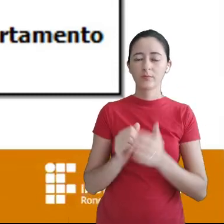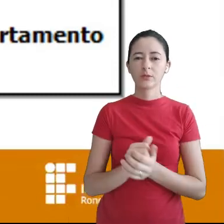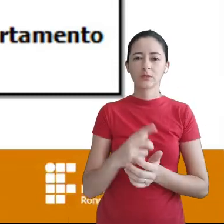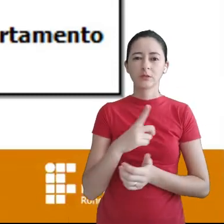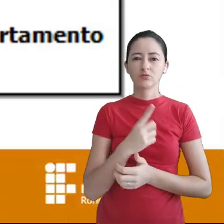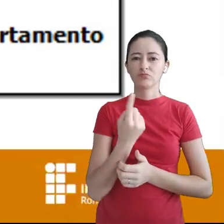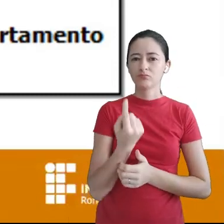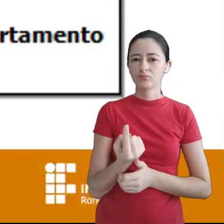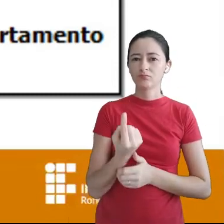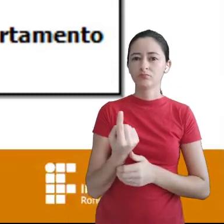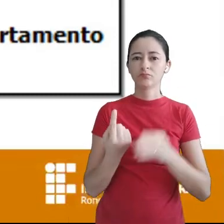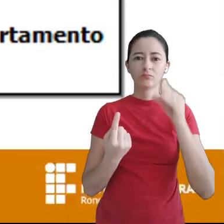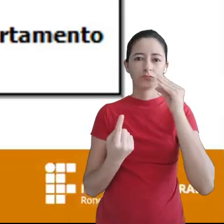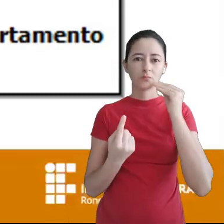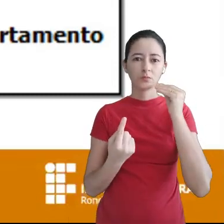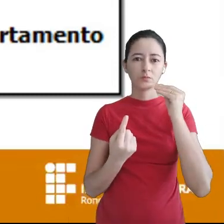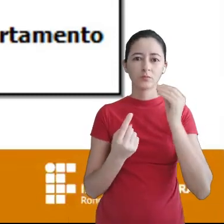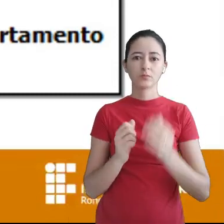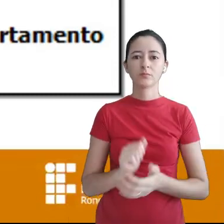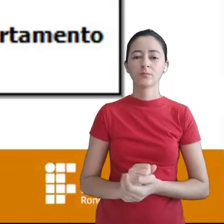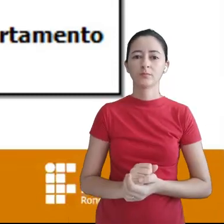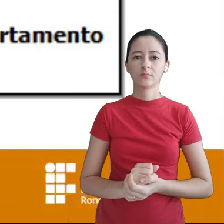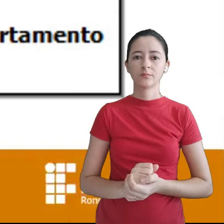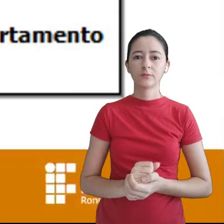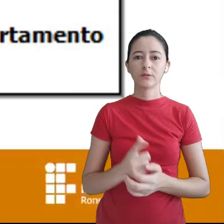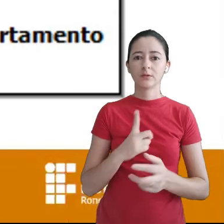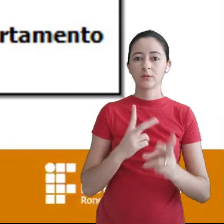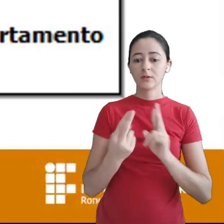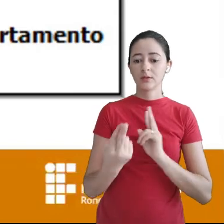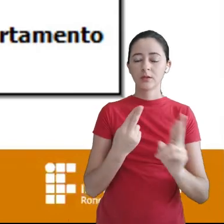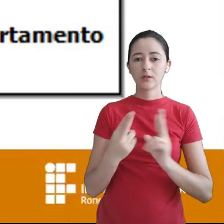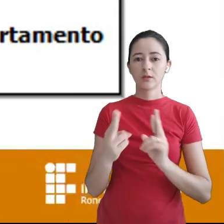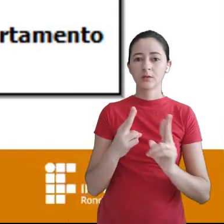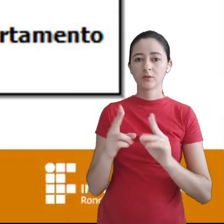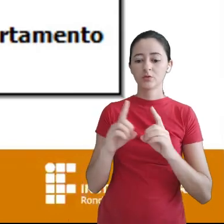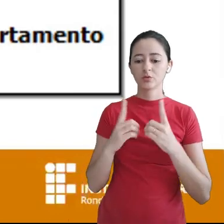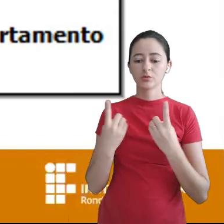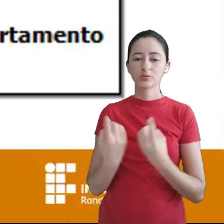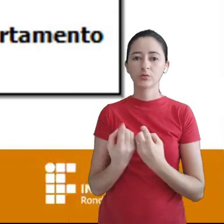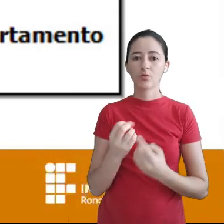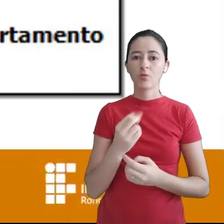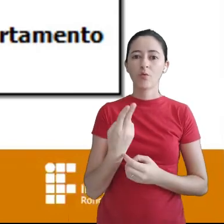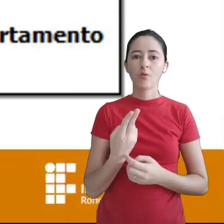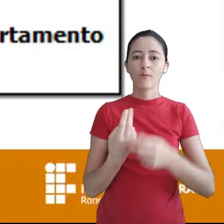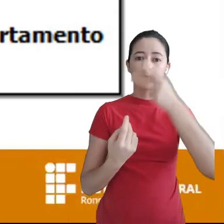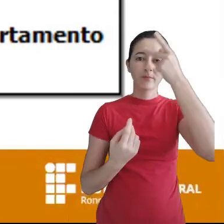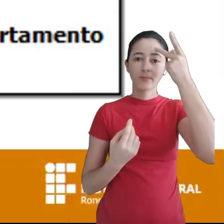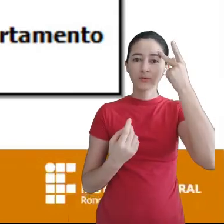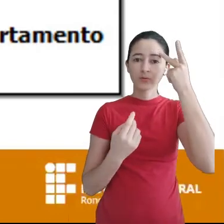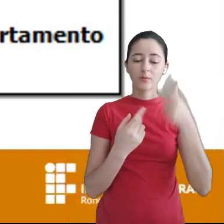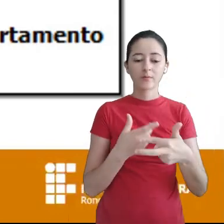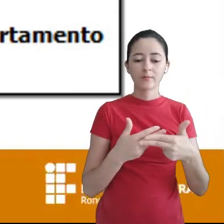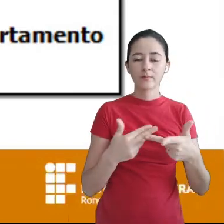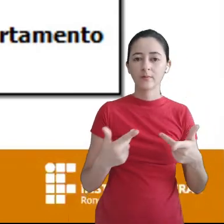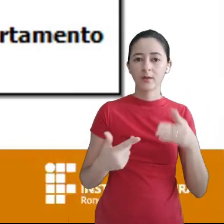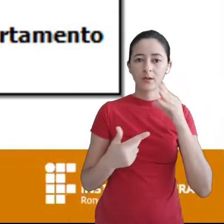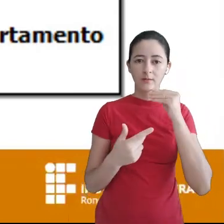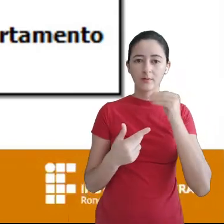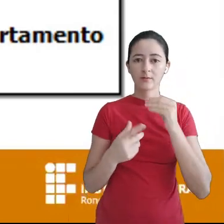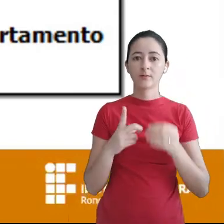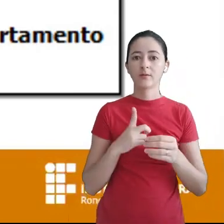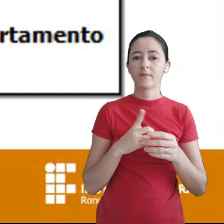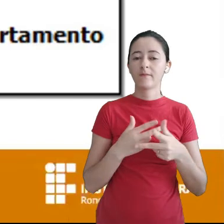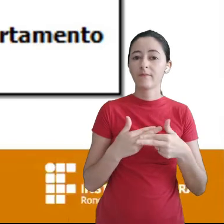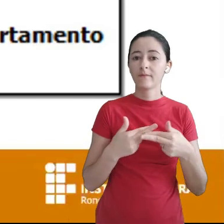ou a muitos funcionários? Existe um funcionário só relacionado a um departamento ou existem